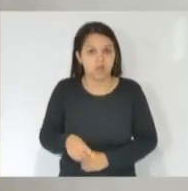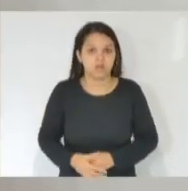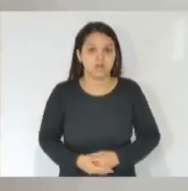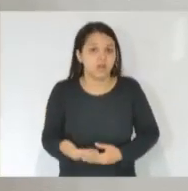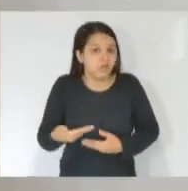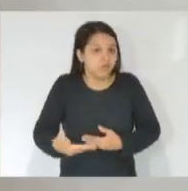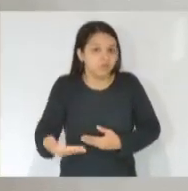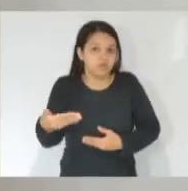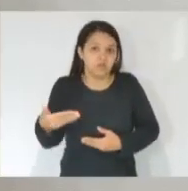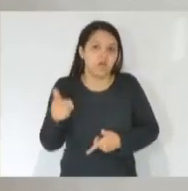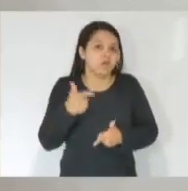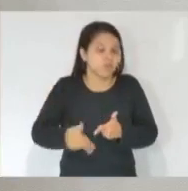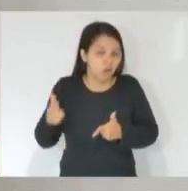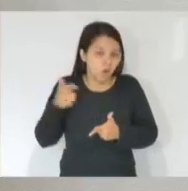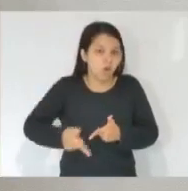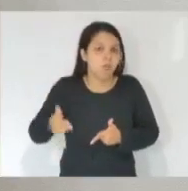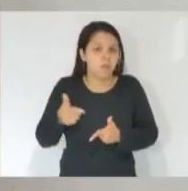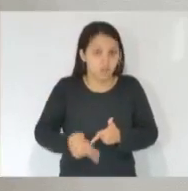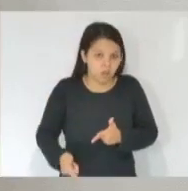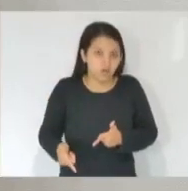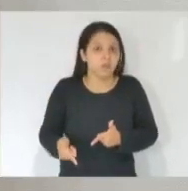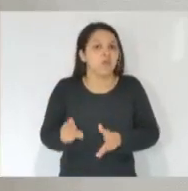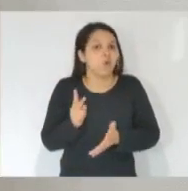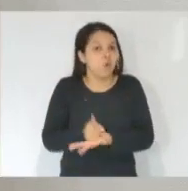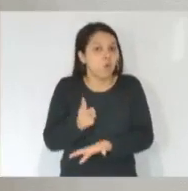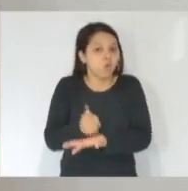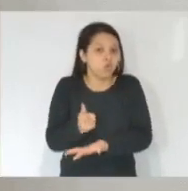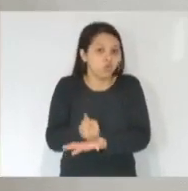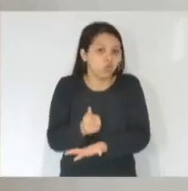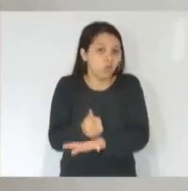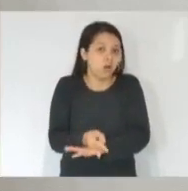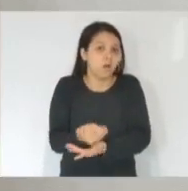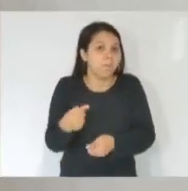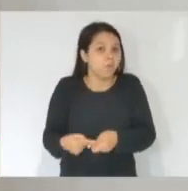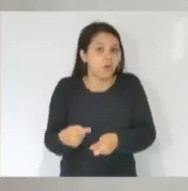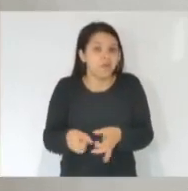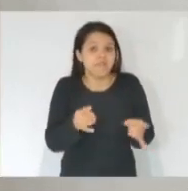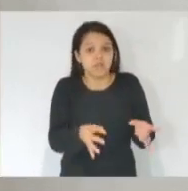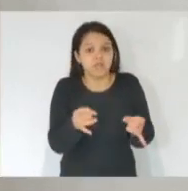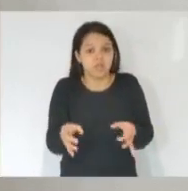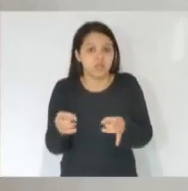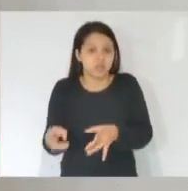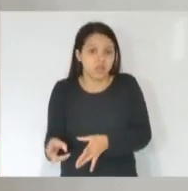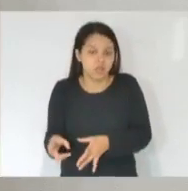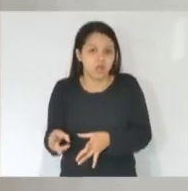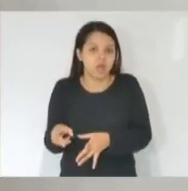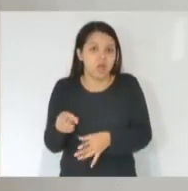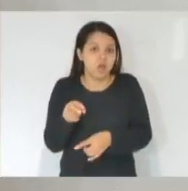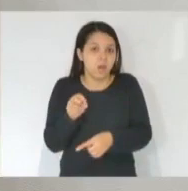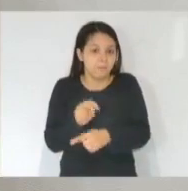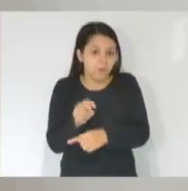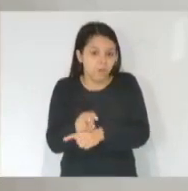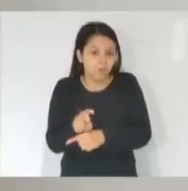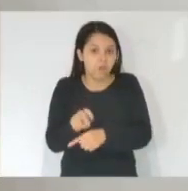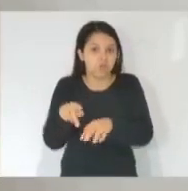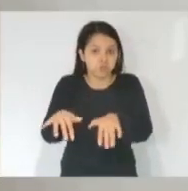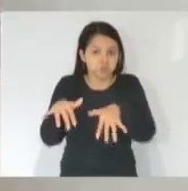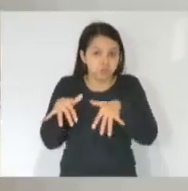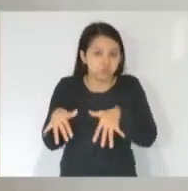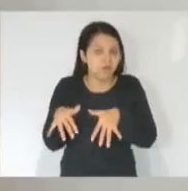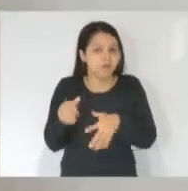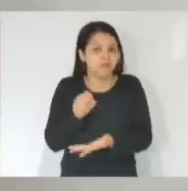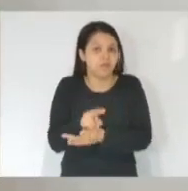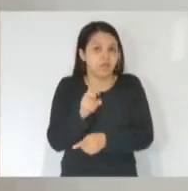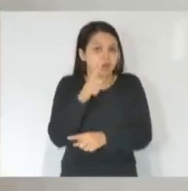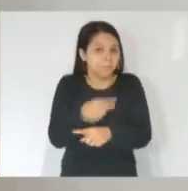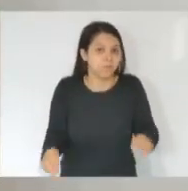ter sérias dificuldades de continuar mantendo seus empregos, porque não vão mais vender defensivo agrícola em Santa Catarina. E a SIDASC, que faz